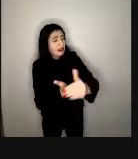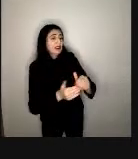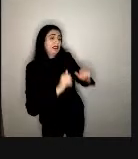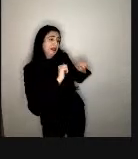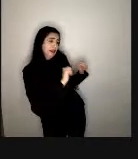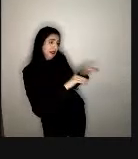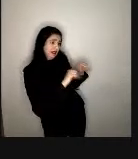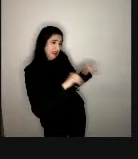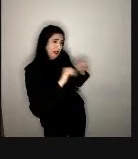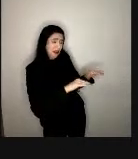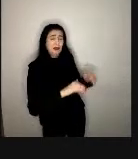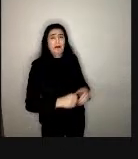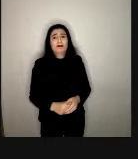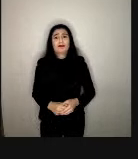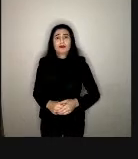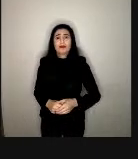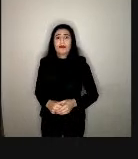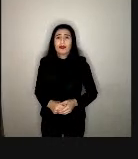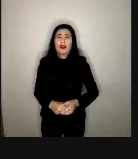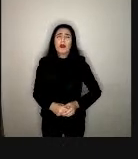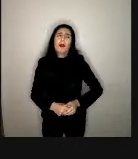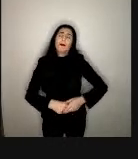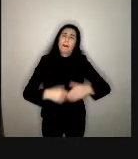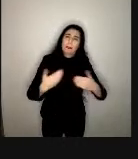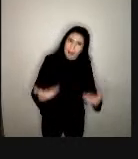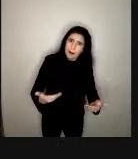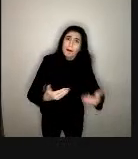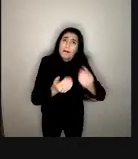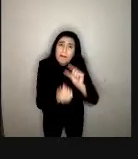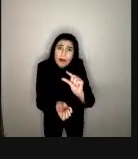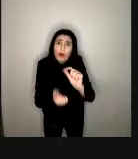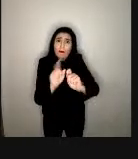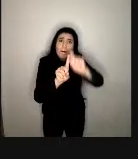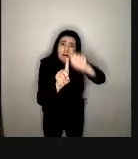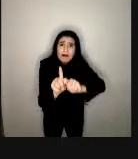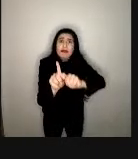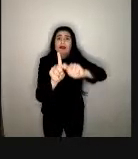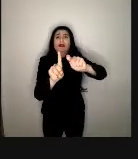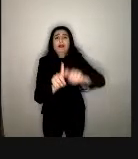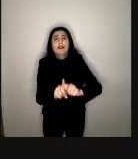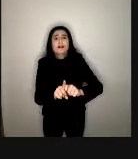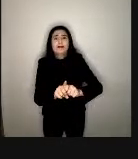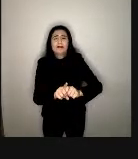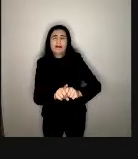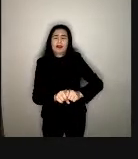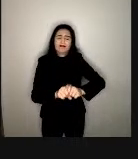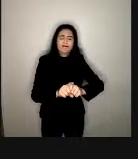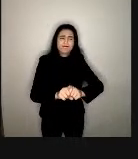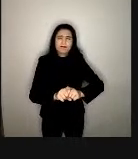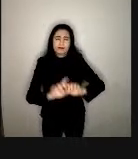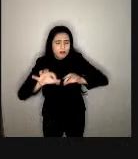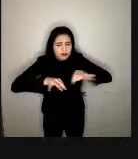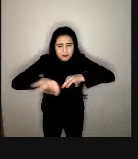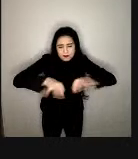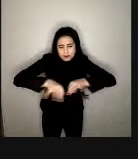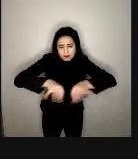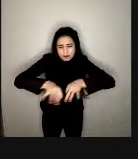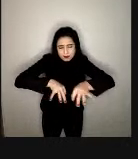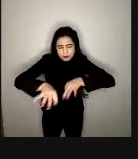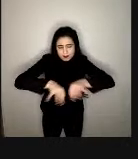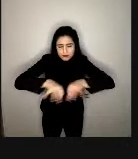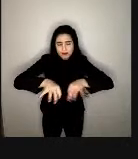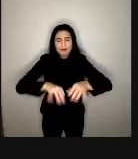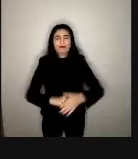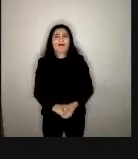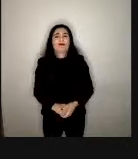todo o material, para conseguir o patrocínio, para poder levar. E conseguimos levar. E aí, no fim, tivemos que censurar, sair